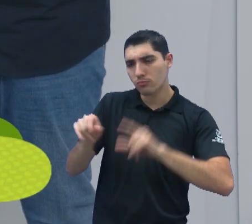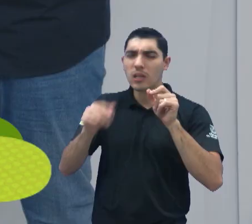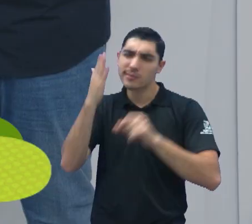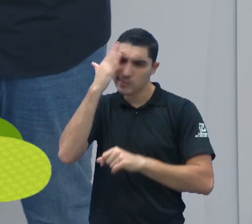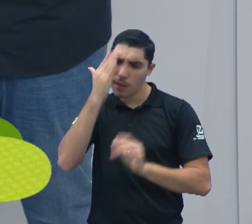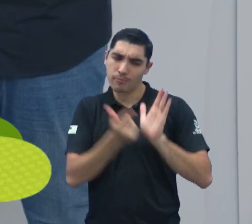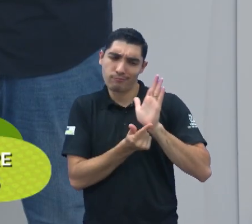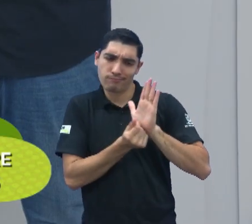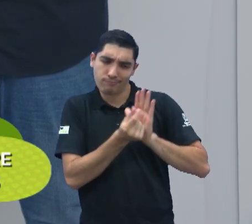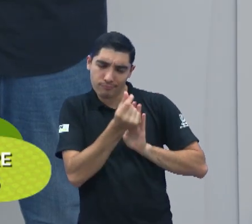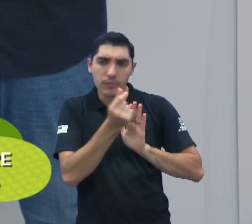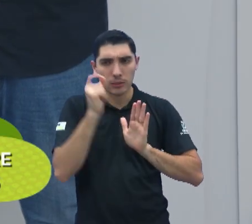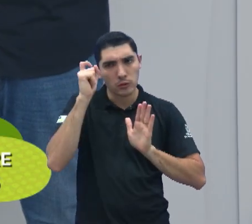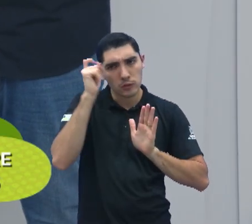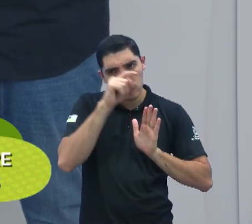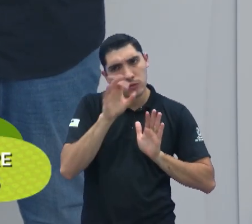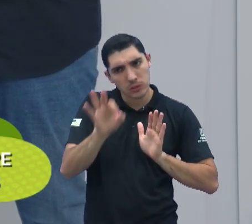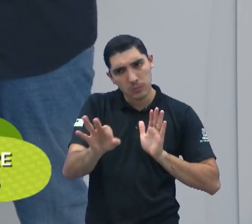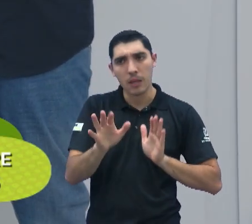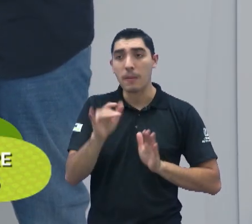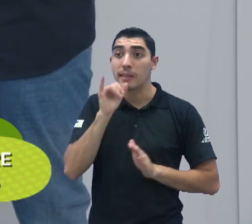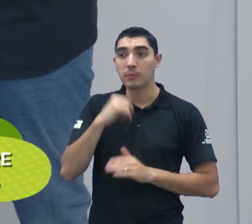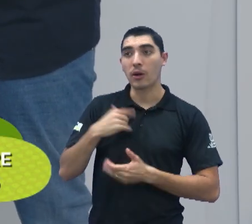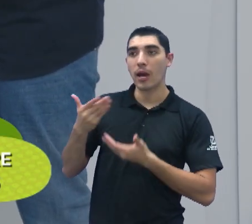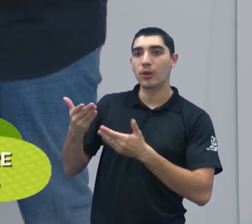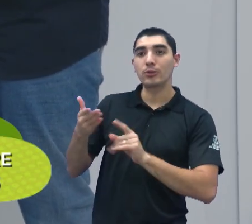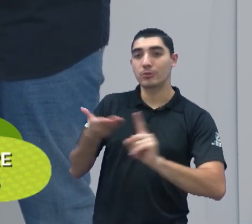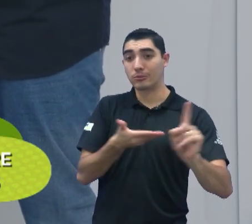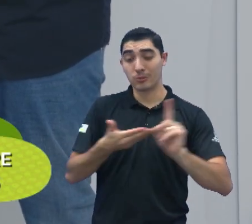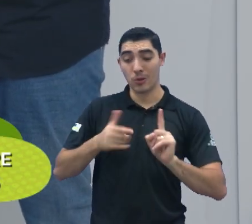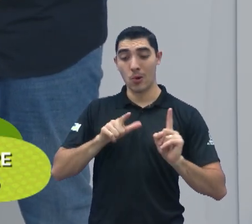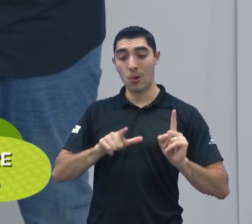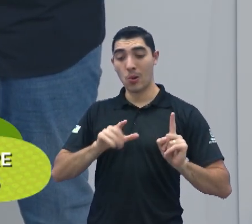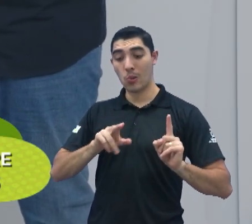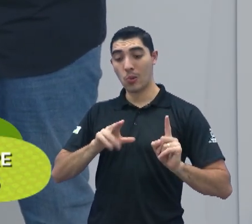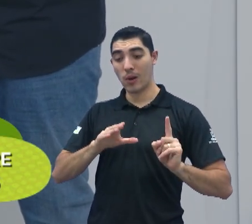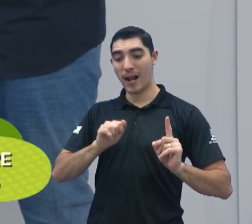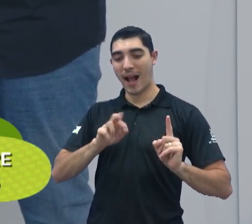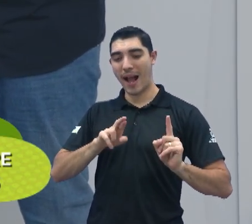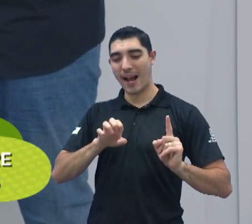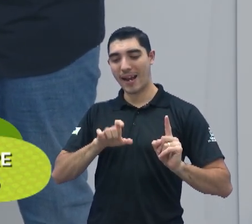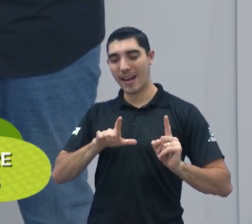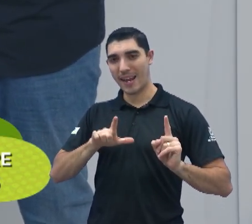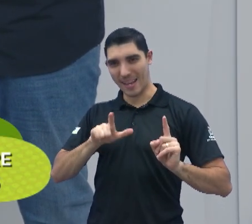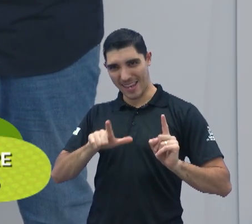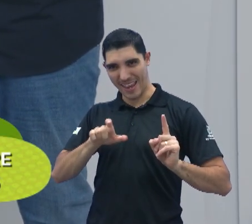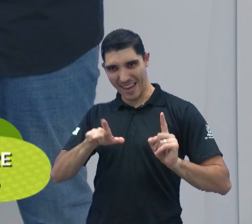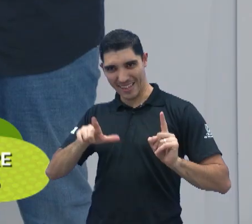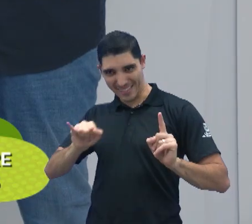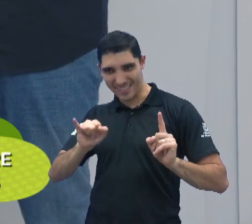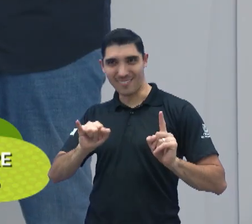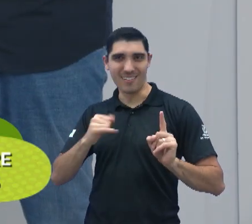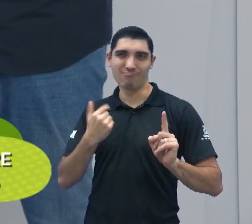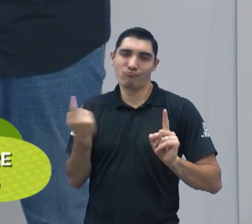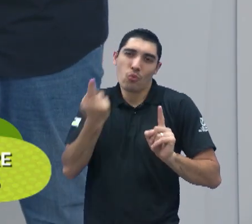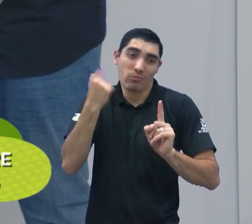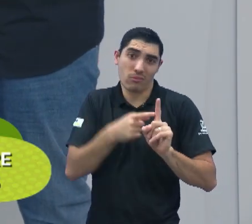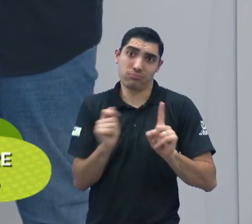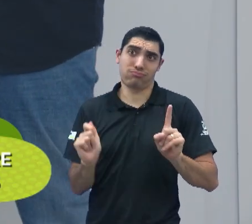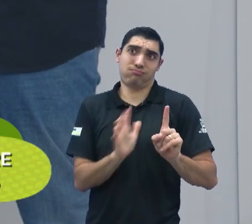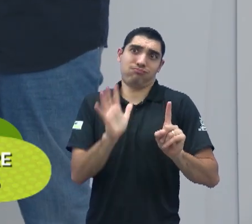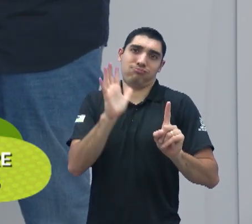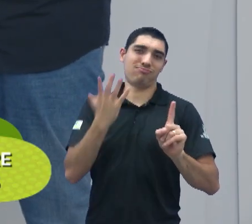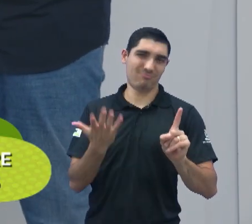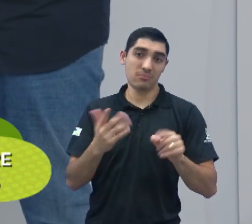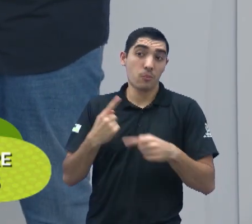você... eu quero contratar o Lucão, eu quero contratar o Lucarelli. Não dá, a gente sabe, né? Se contrata de acordo com os patrocinadores, aquela coisa toda. O quanto